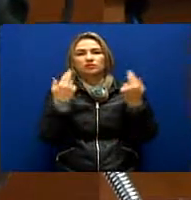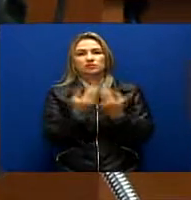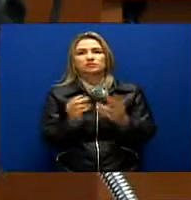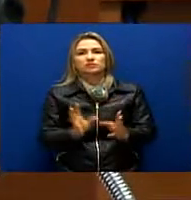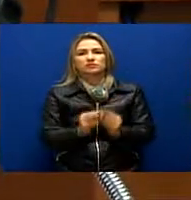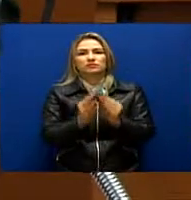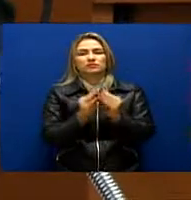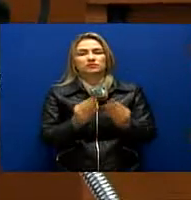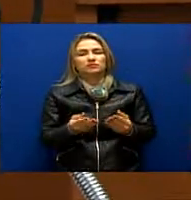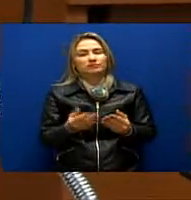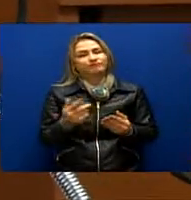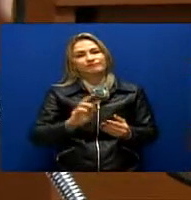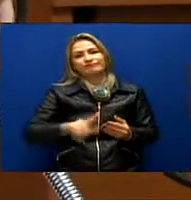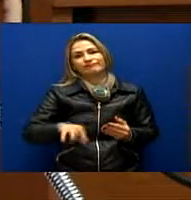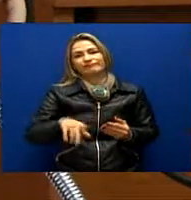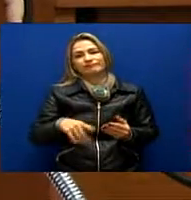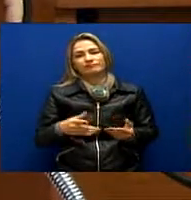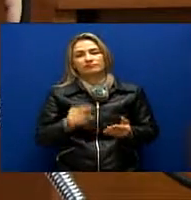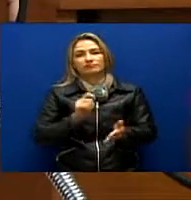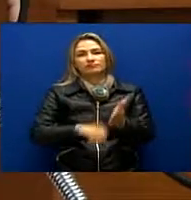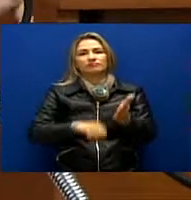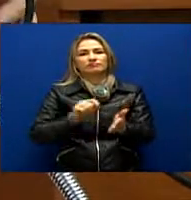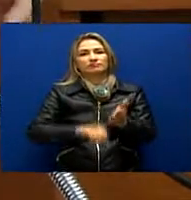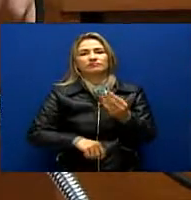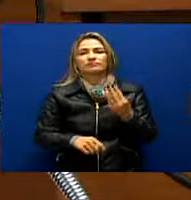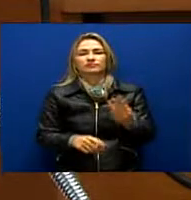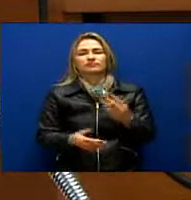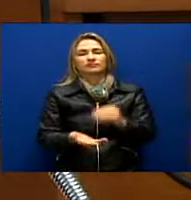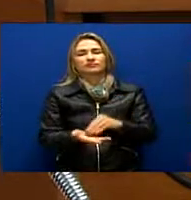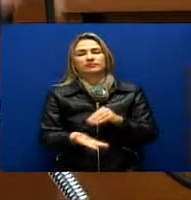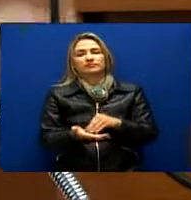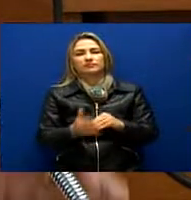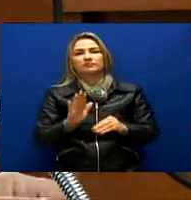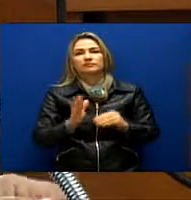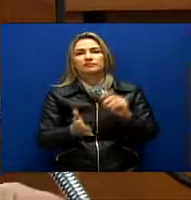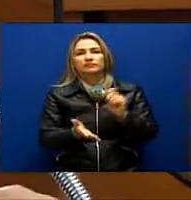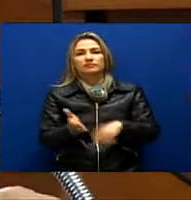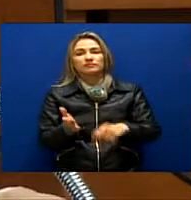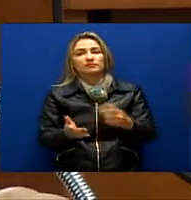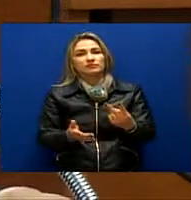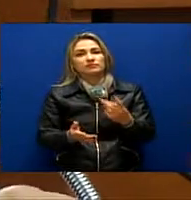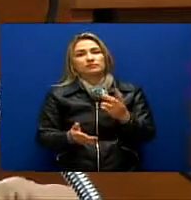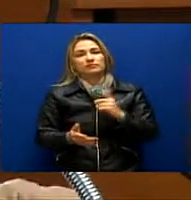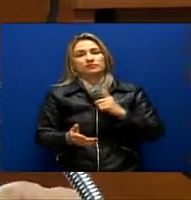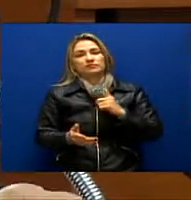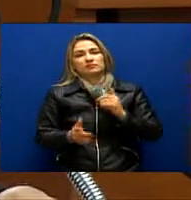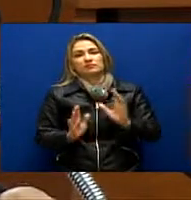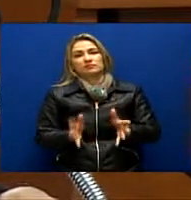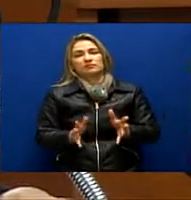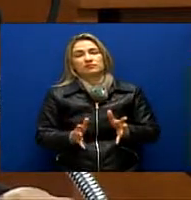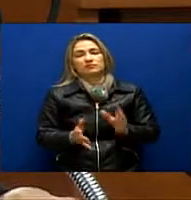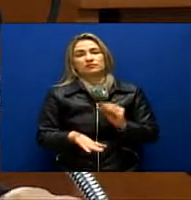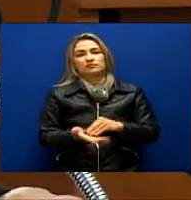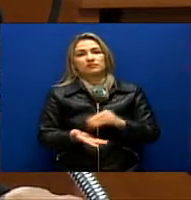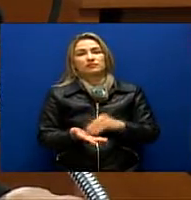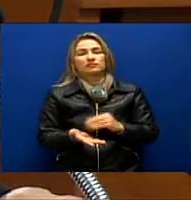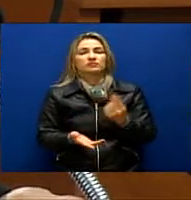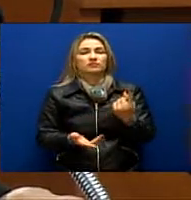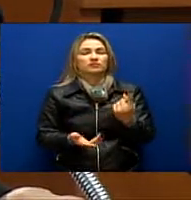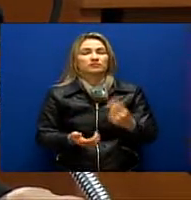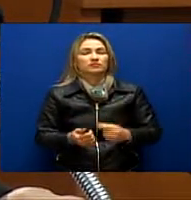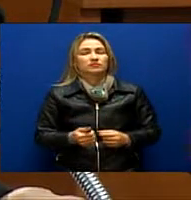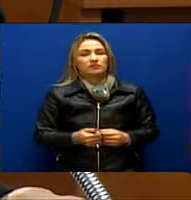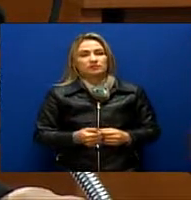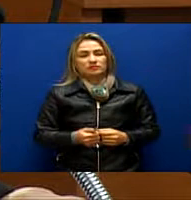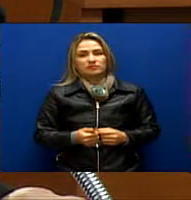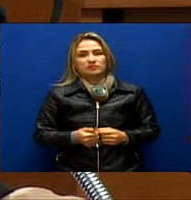3 assinaturas e só estou com 2. Então, realmente, esse projeto, Manga, se você puder pautar...